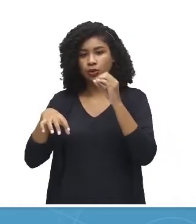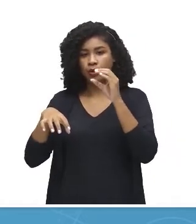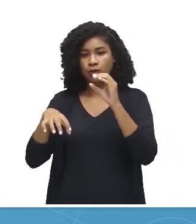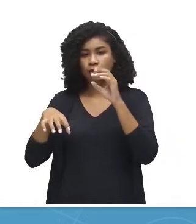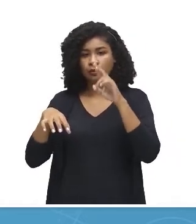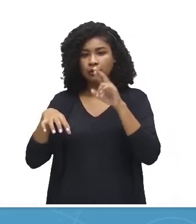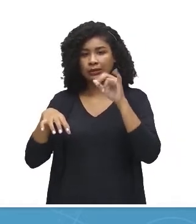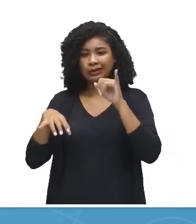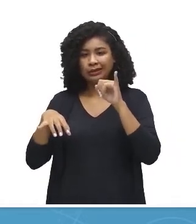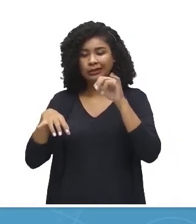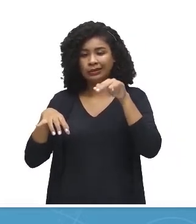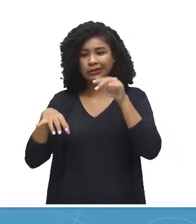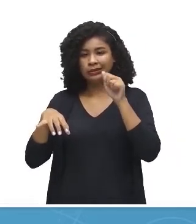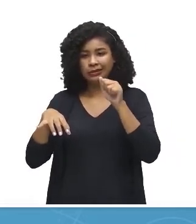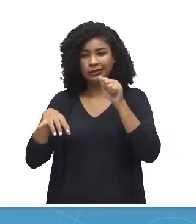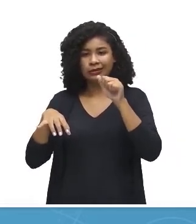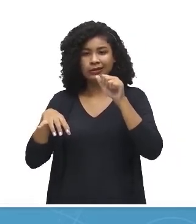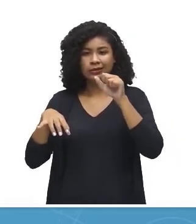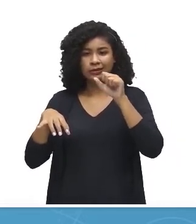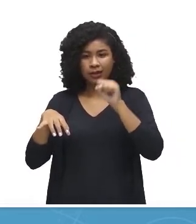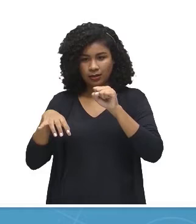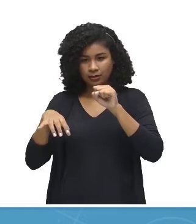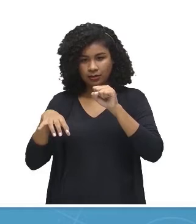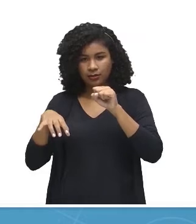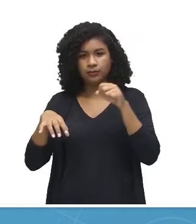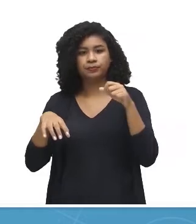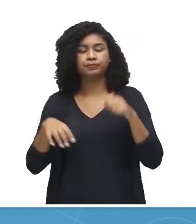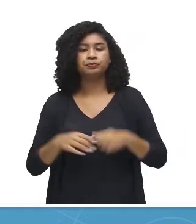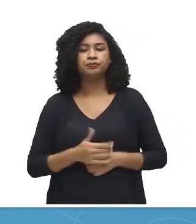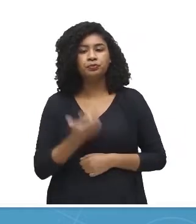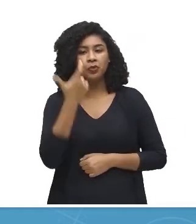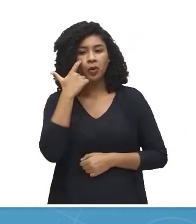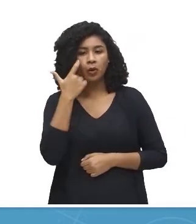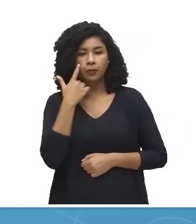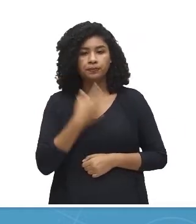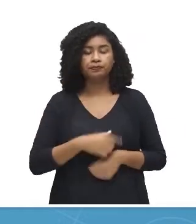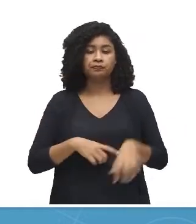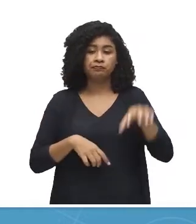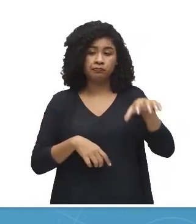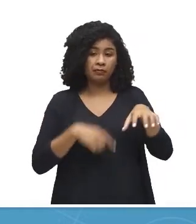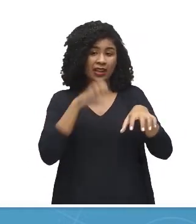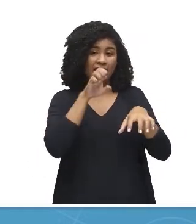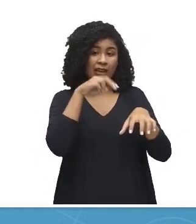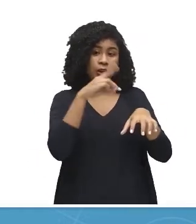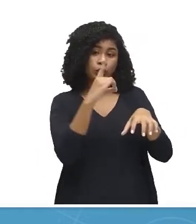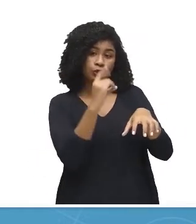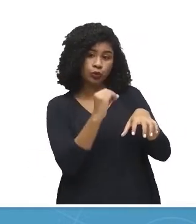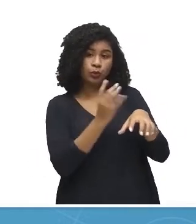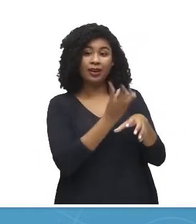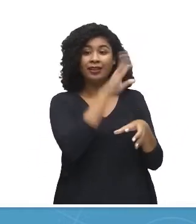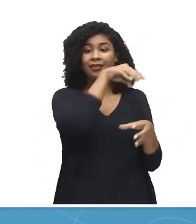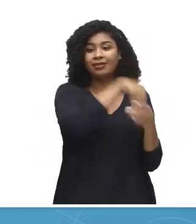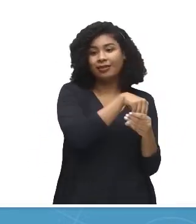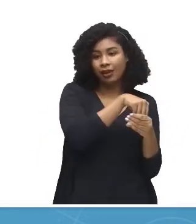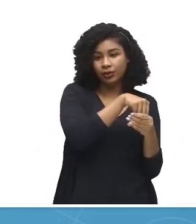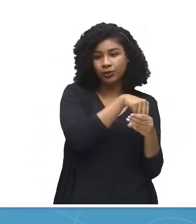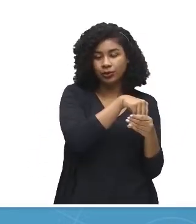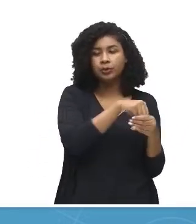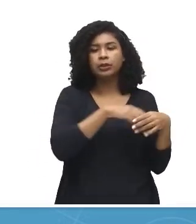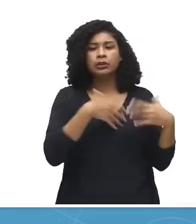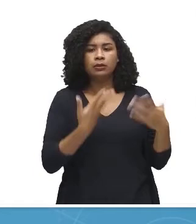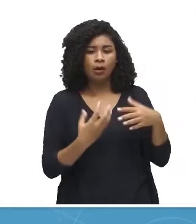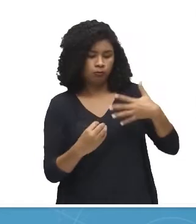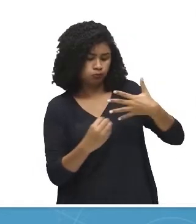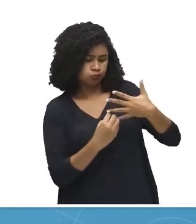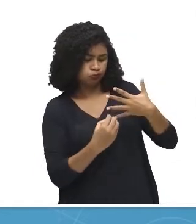que acontece, é chamada de endo, porque quer dizer dentro. Então, o que aquela glândula produzir, ela